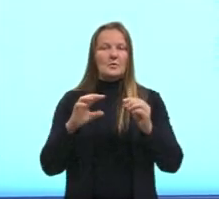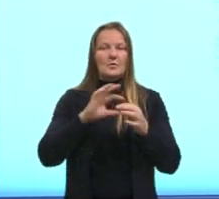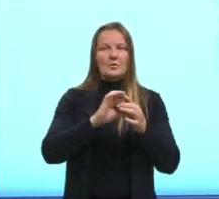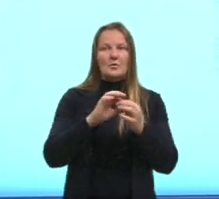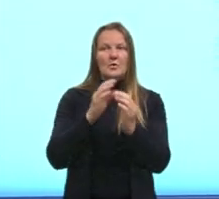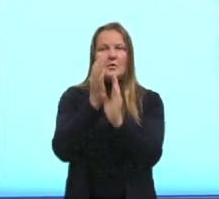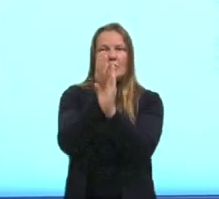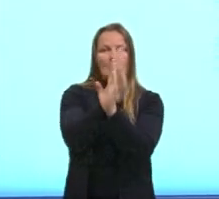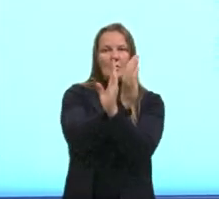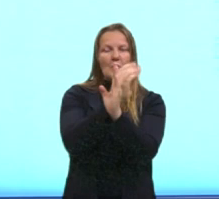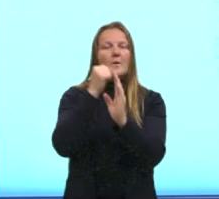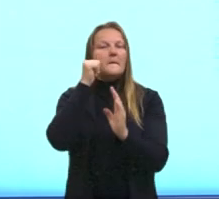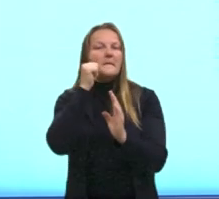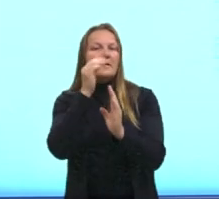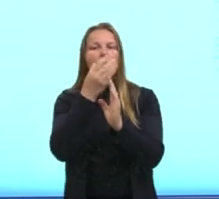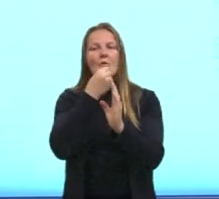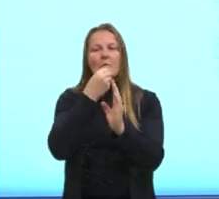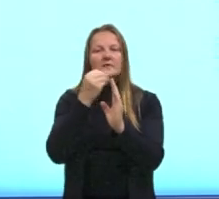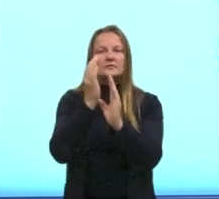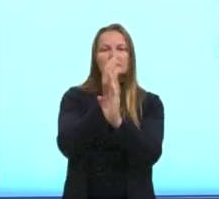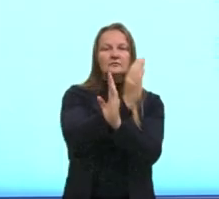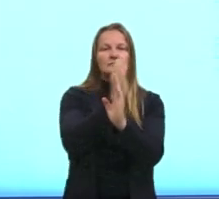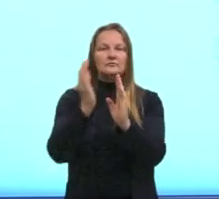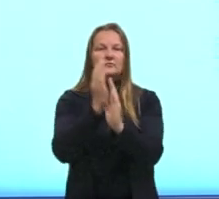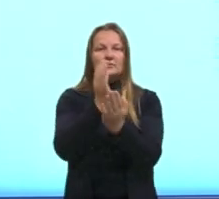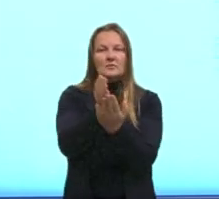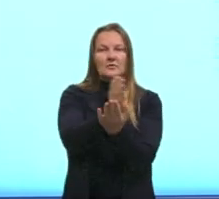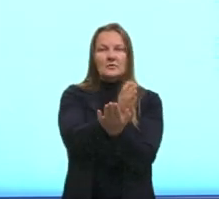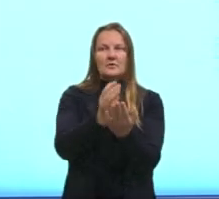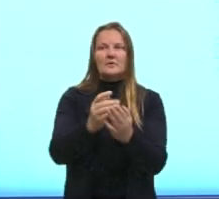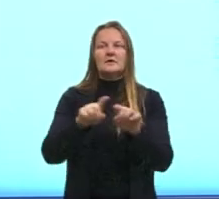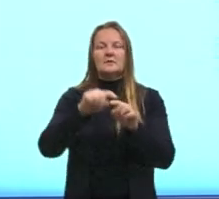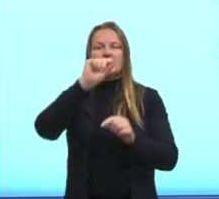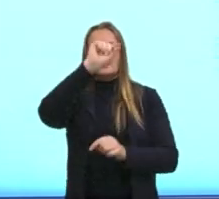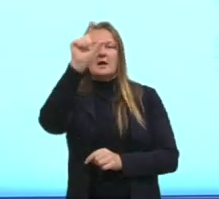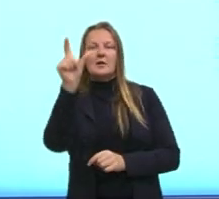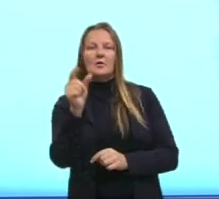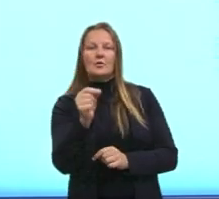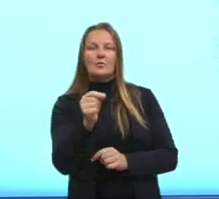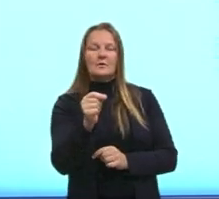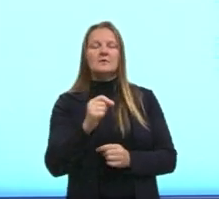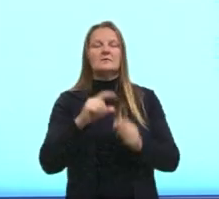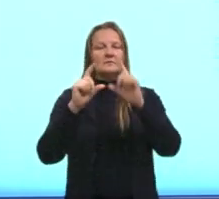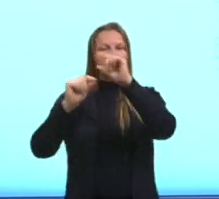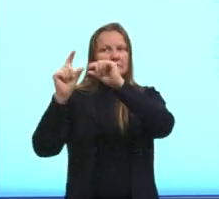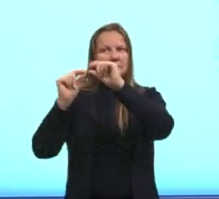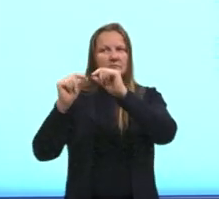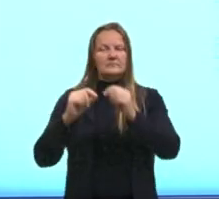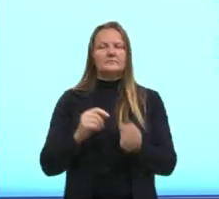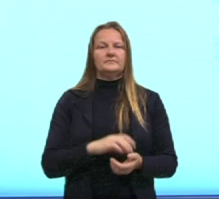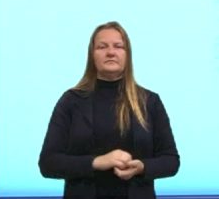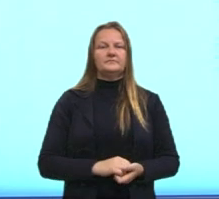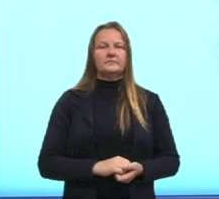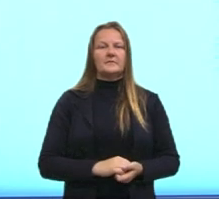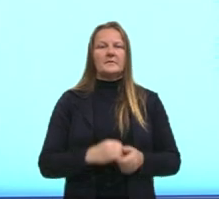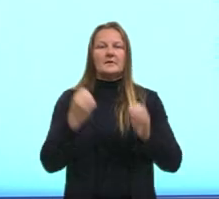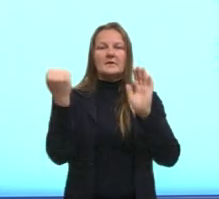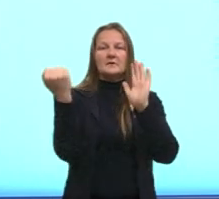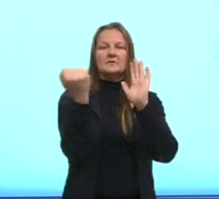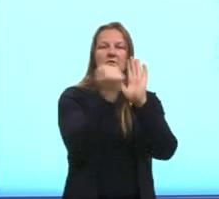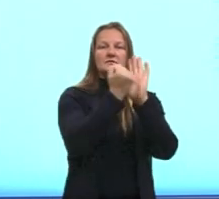e o masculino e a crescente né e a Lua crescente e essa